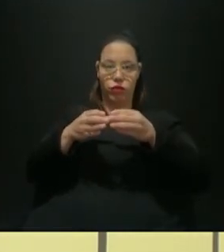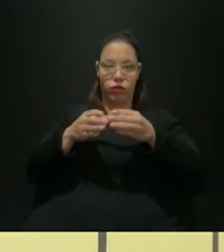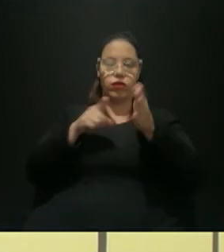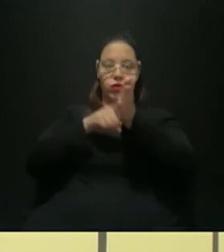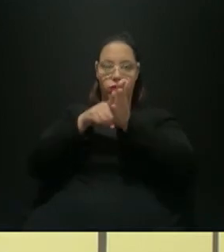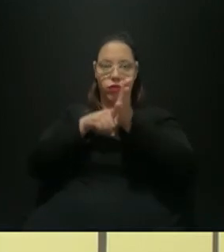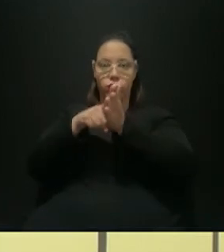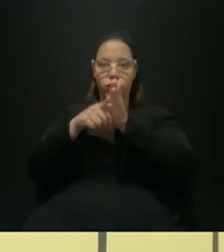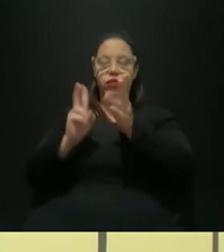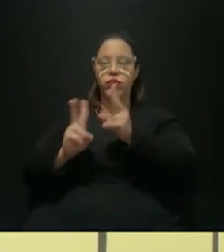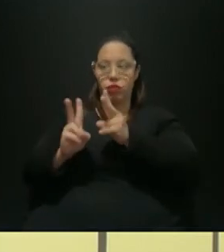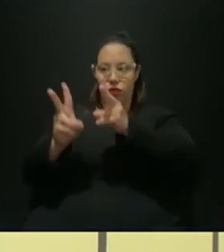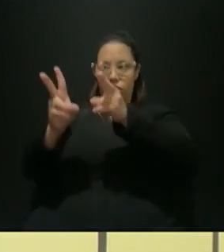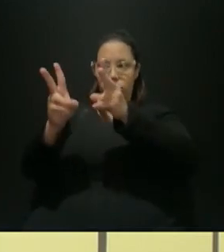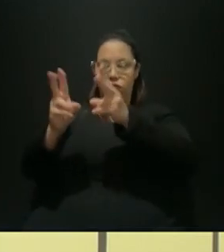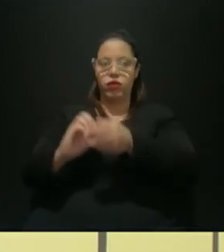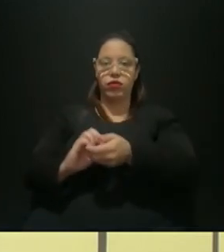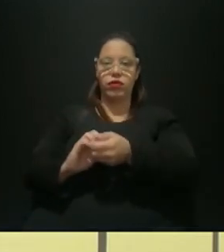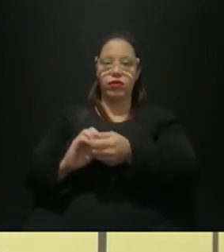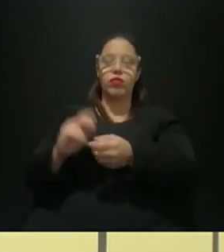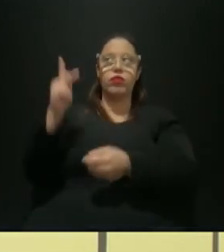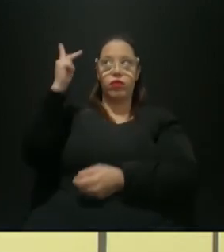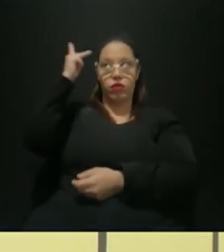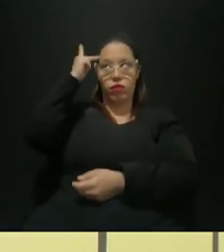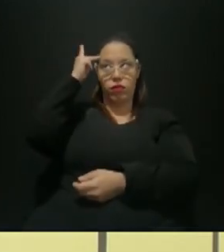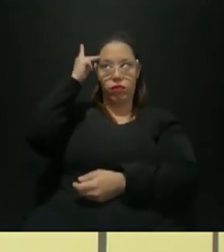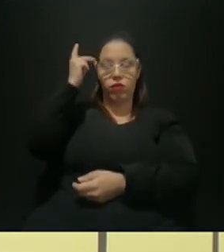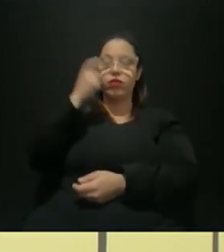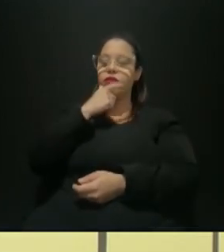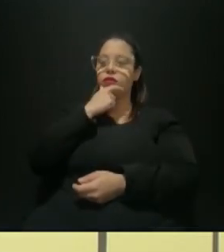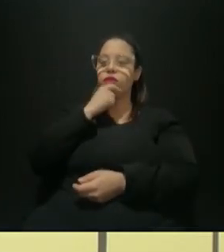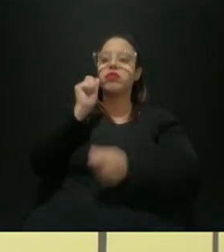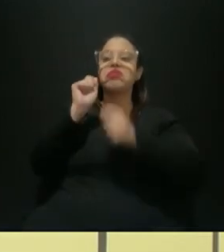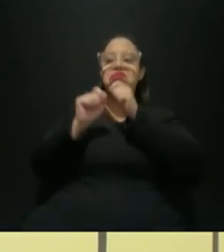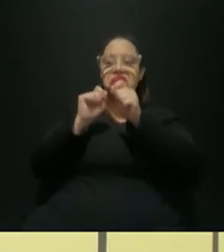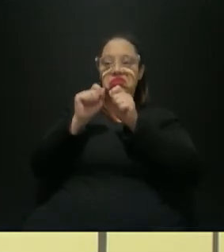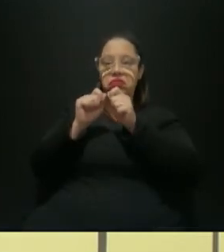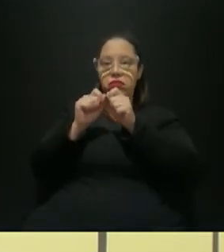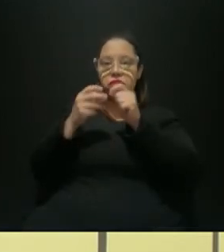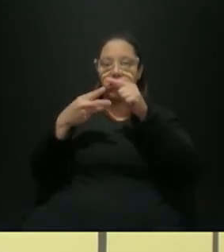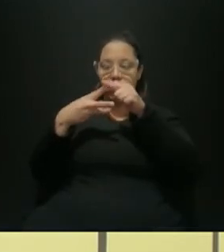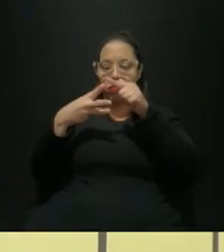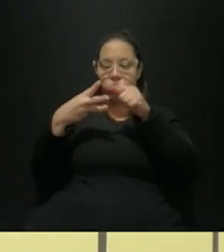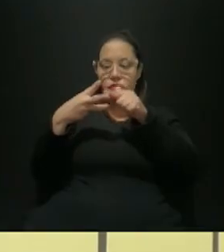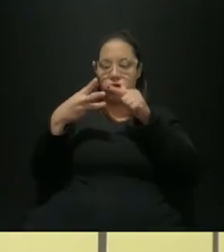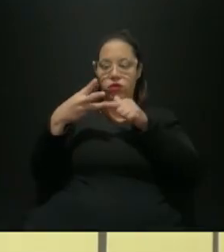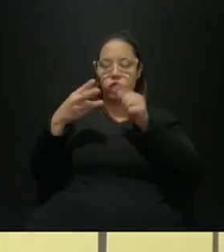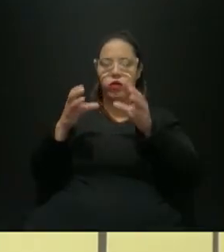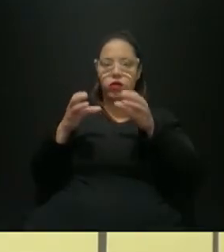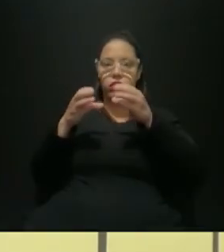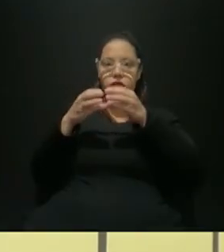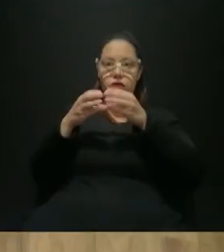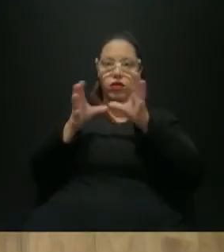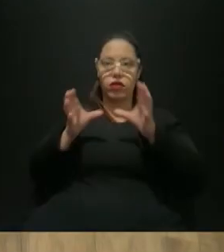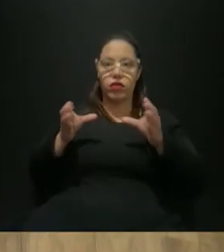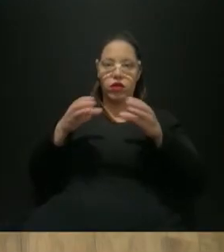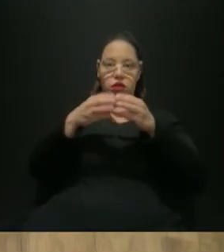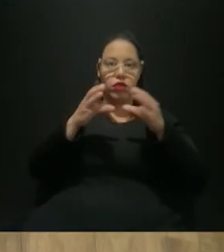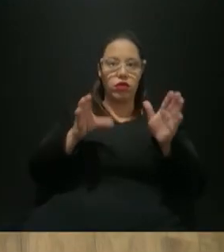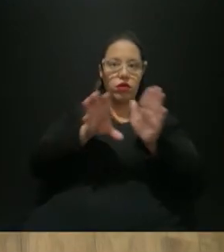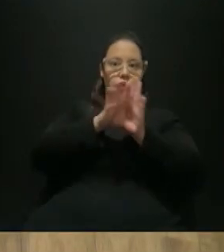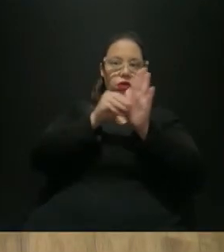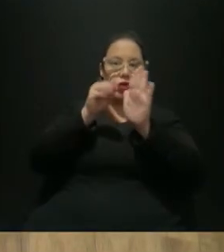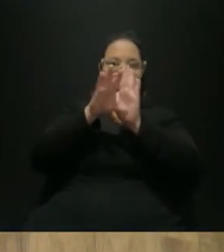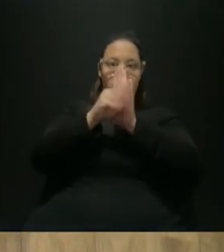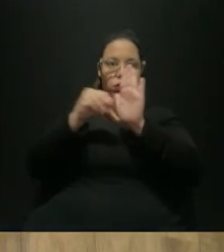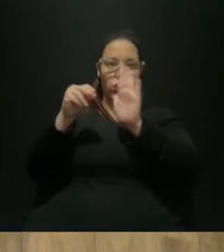continuidade, né, em São Paulo, nesse mesmo formato dos 3 grupos de crianças. Apesar que agora os nossos modelos de Não, abrigamento totalmente